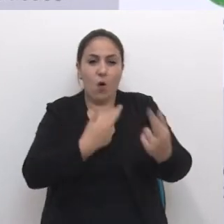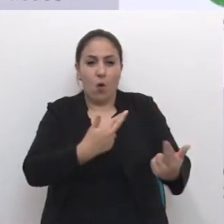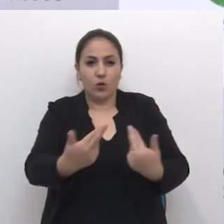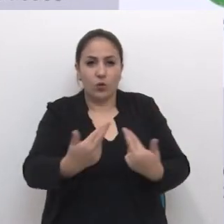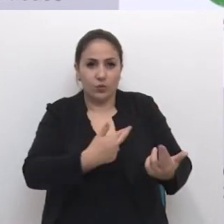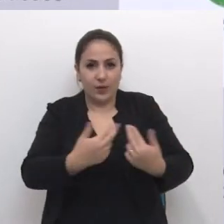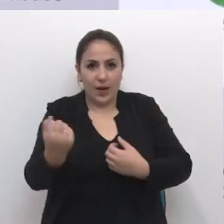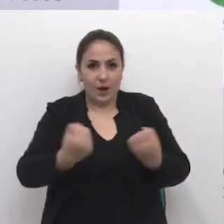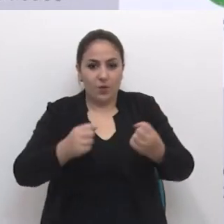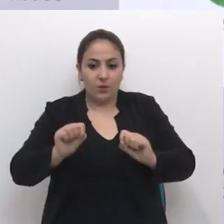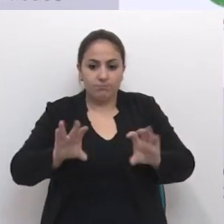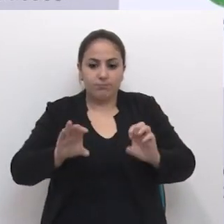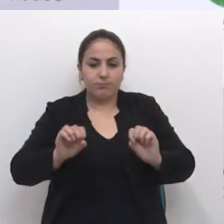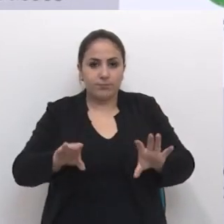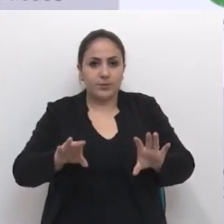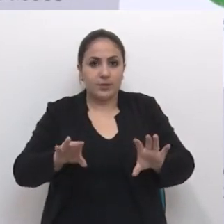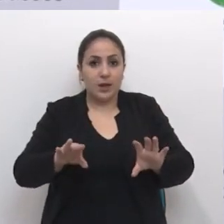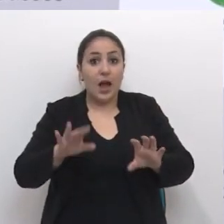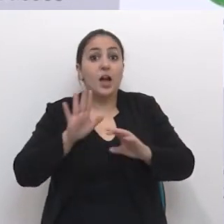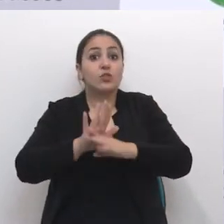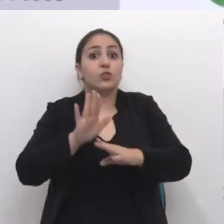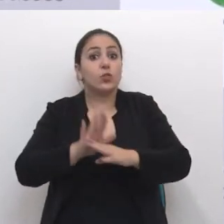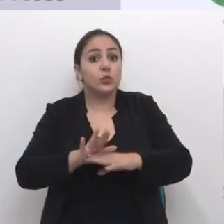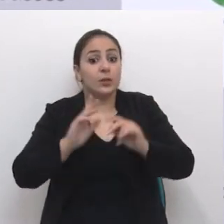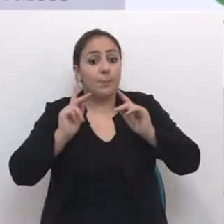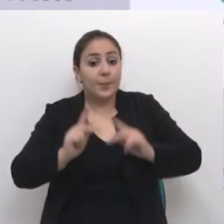não deixar a legislação como está?